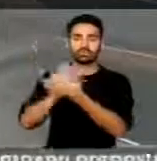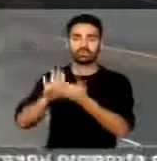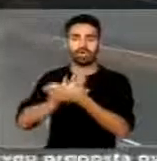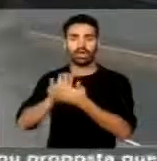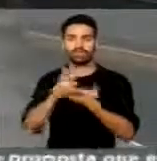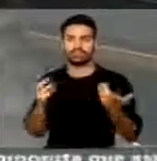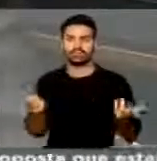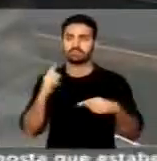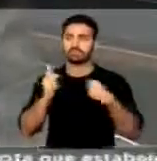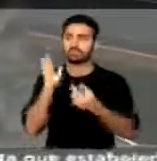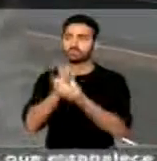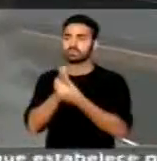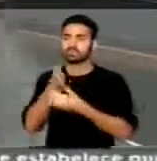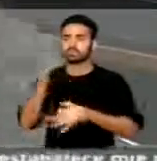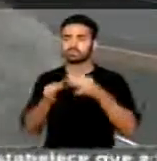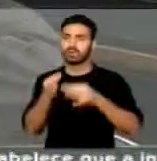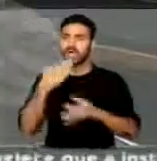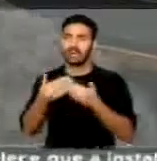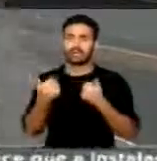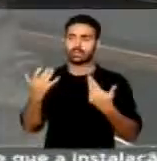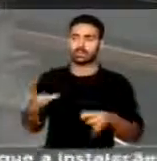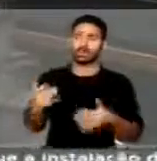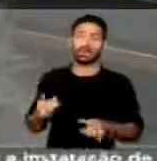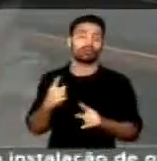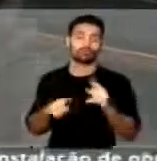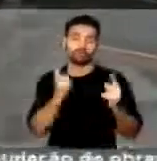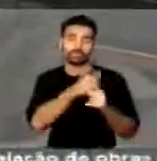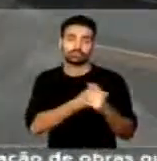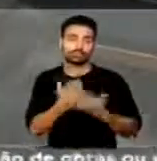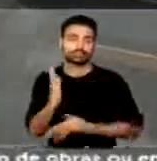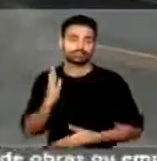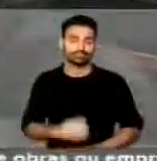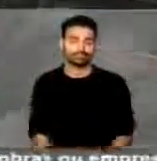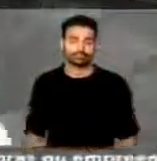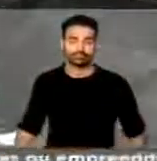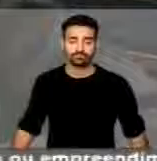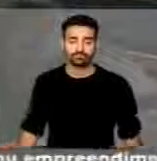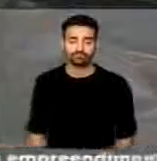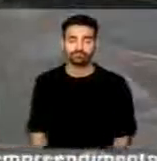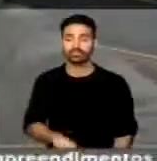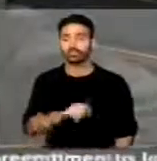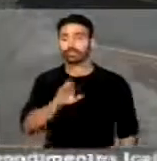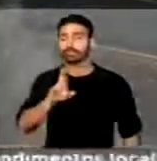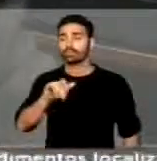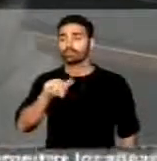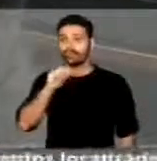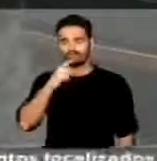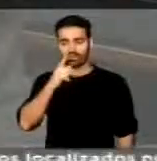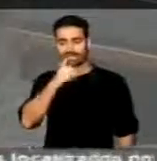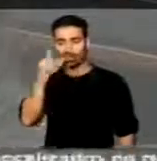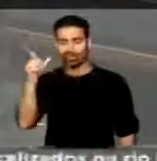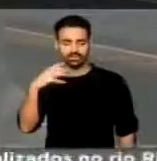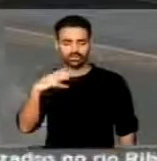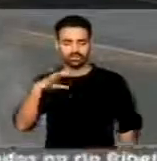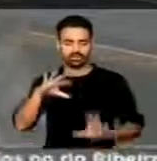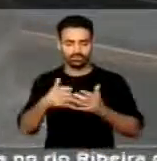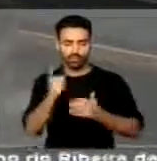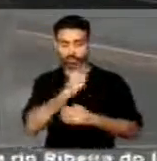aplicadas no Brasil, não se cumpre. Então eu queria perguntar a Bruna, você falou que tem outras maneiras para ter acesso, não foi